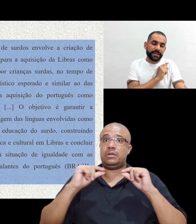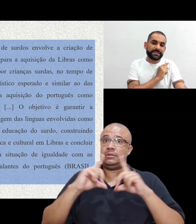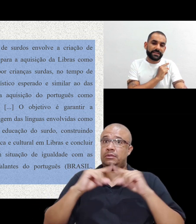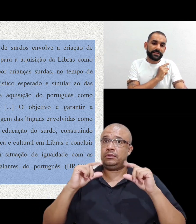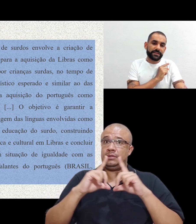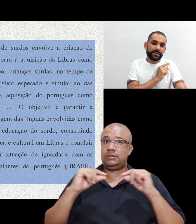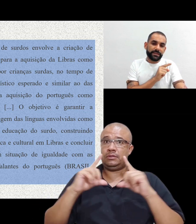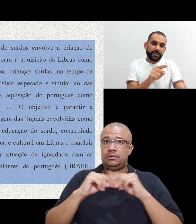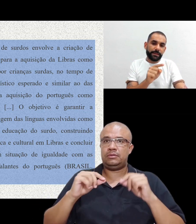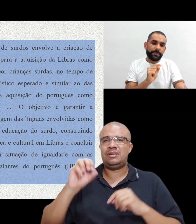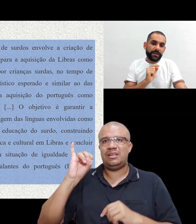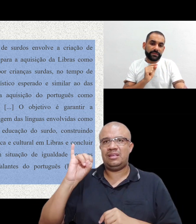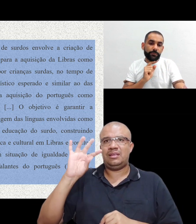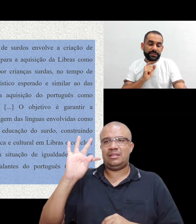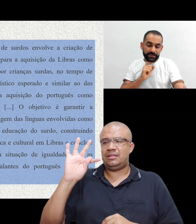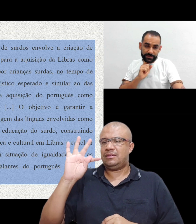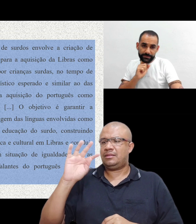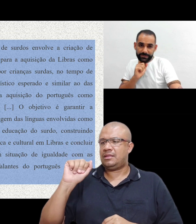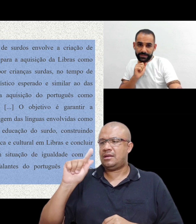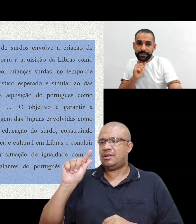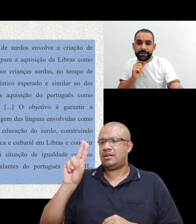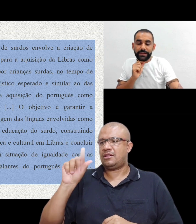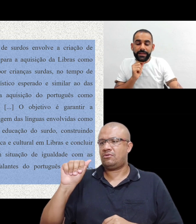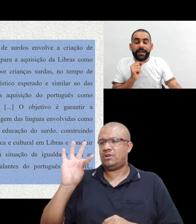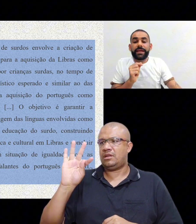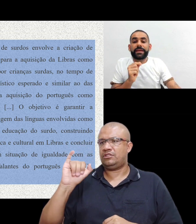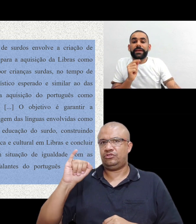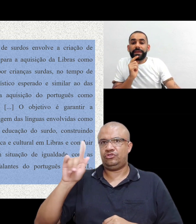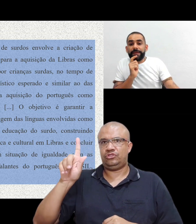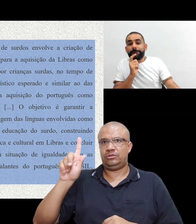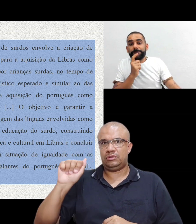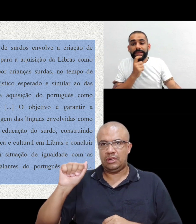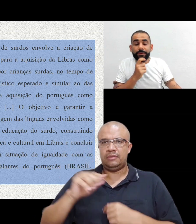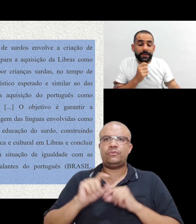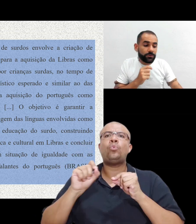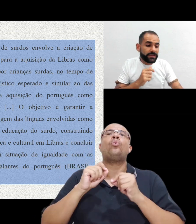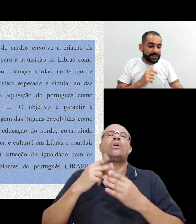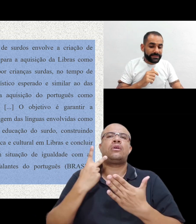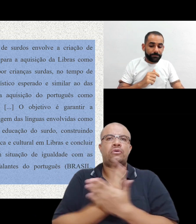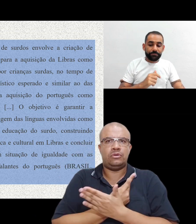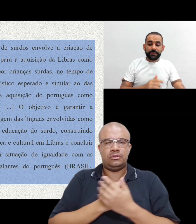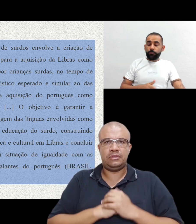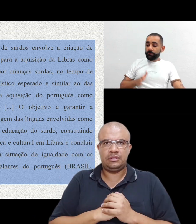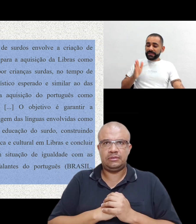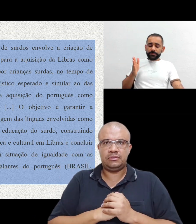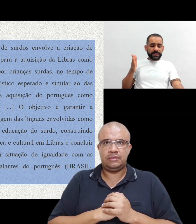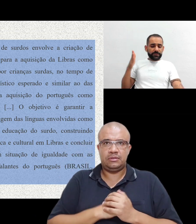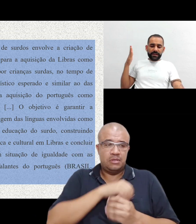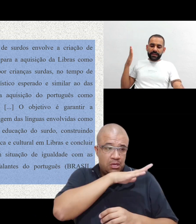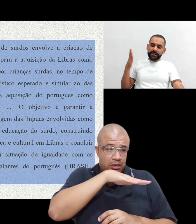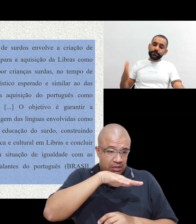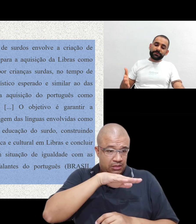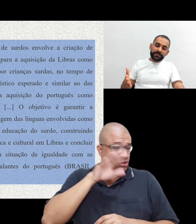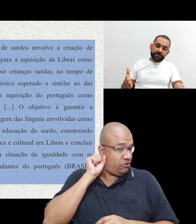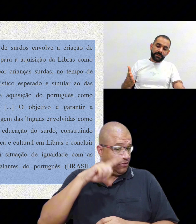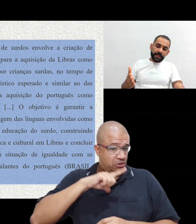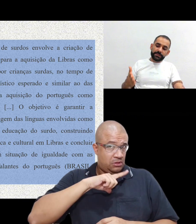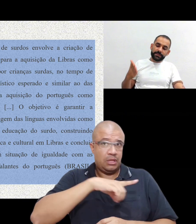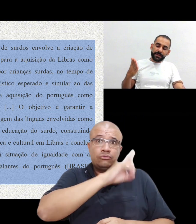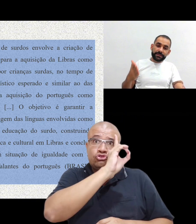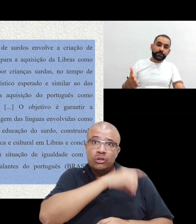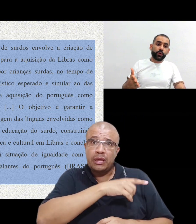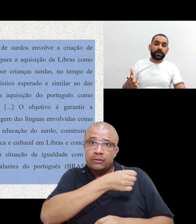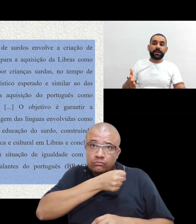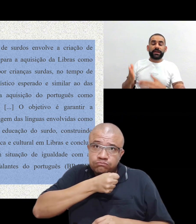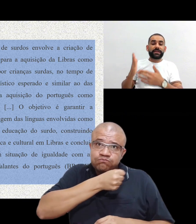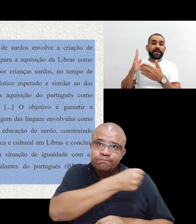de Brasília, em Taguatinga. Tá? Então, o que acontece? O mesmo direito que a criança ouvinte tem